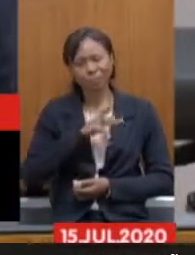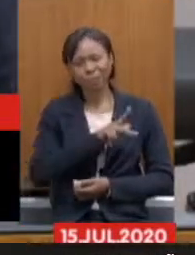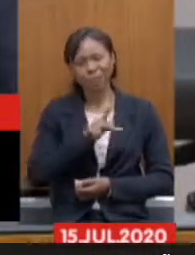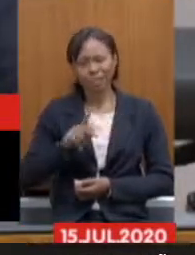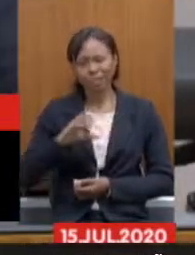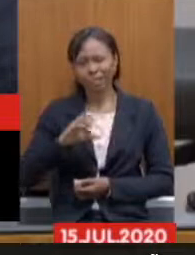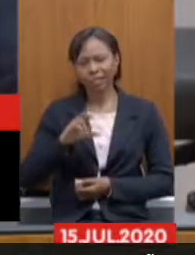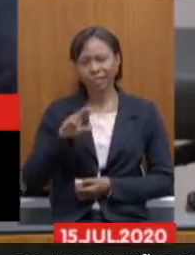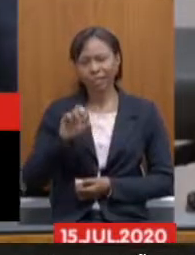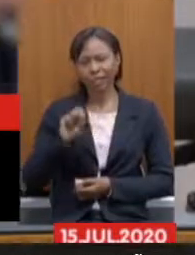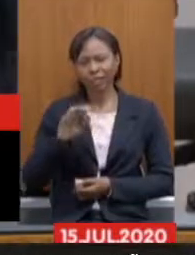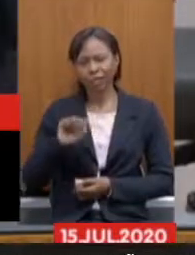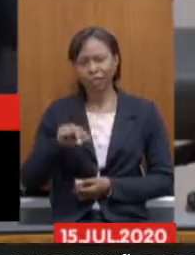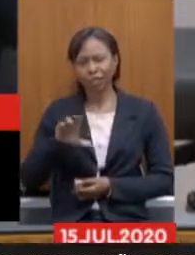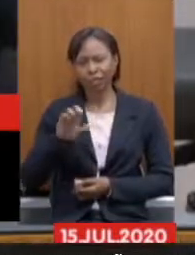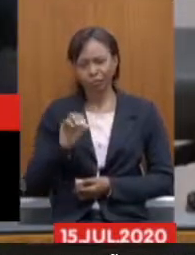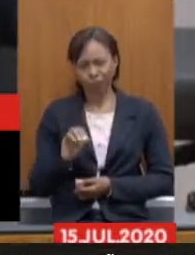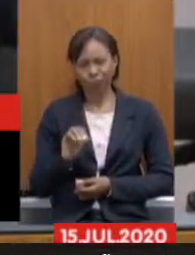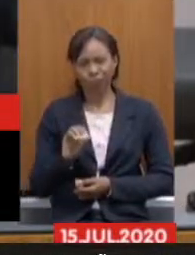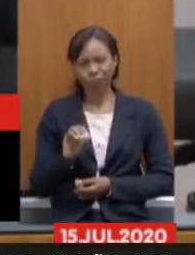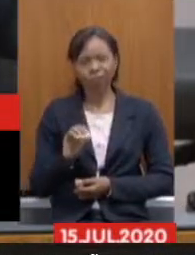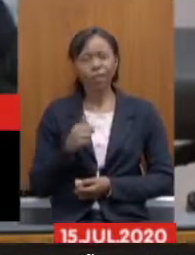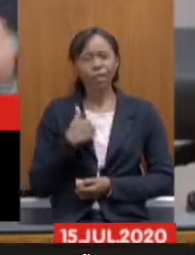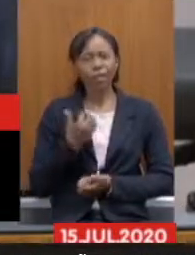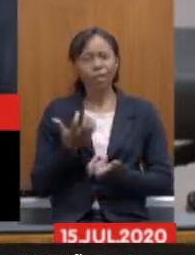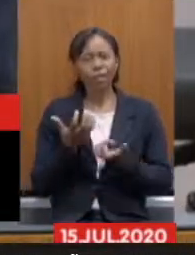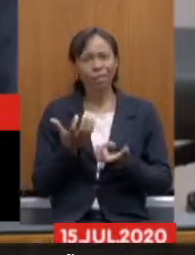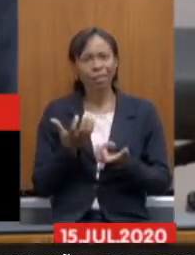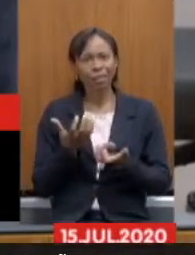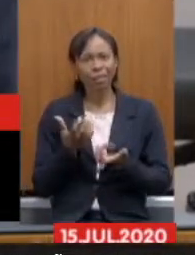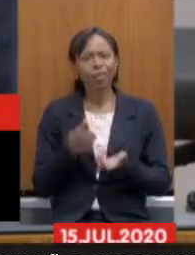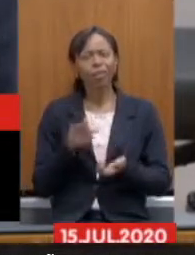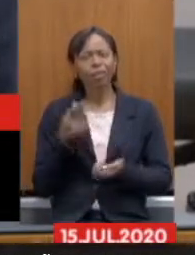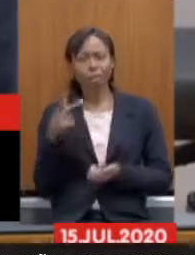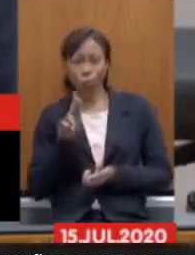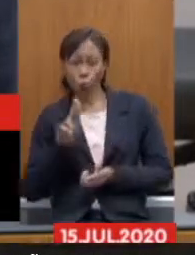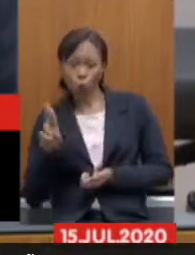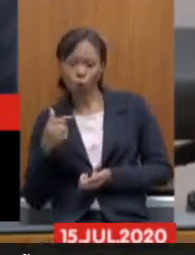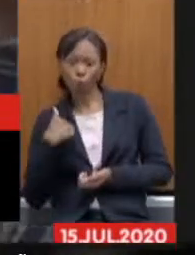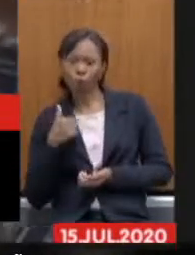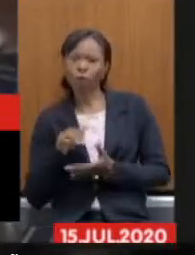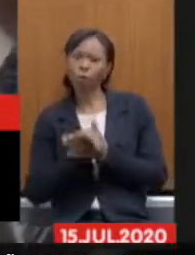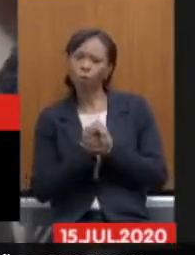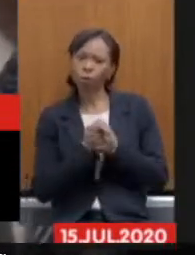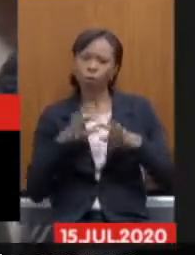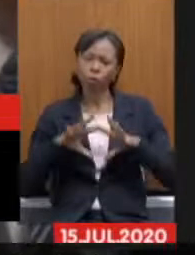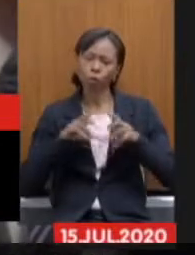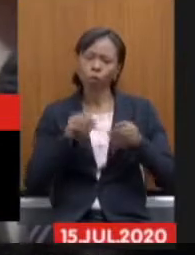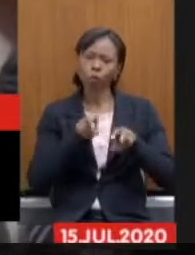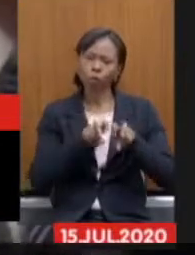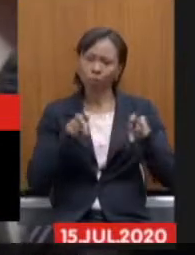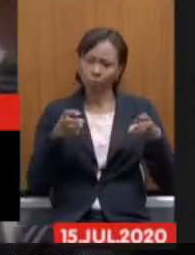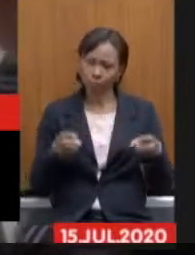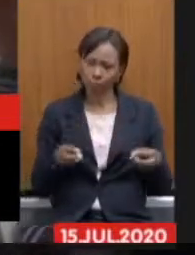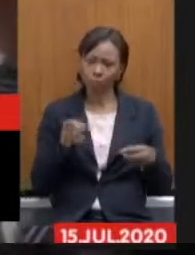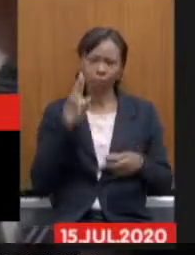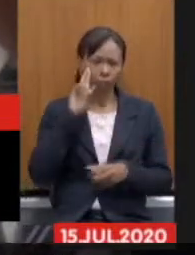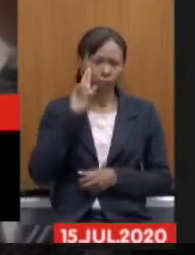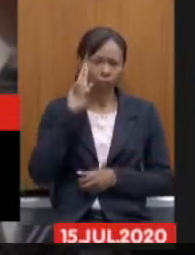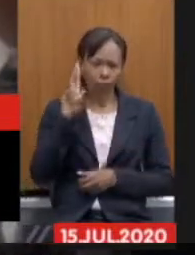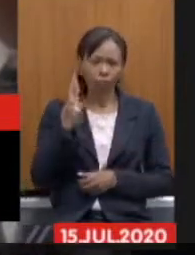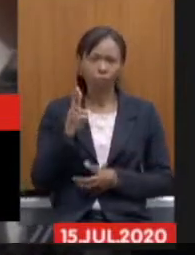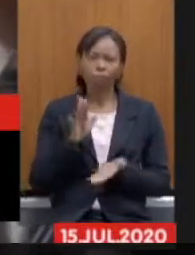cristiano silveira pelo seu longo mental ato da mesa diretora e parabenizar pelo